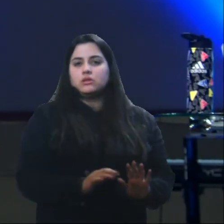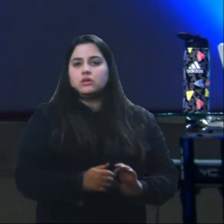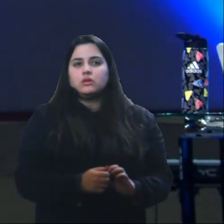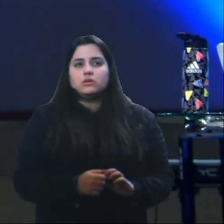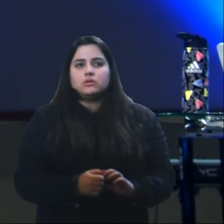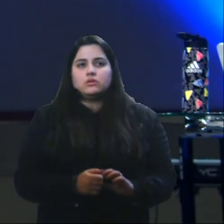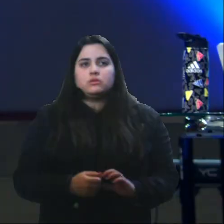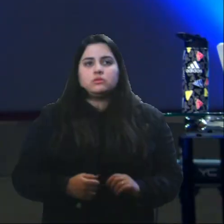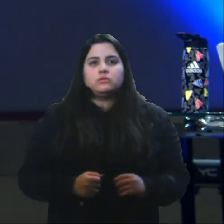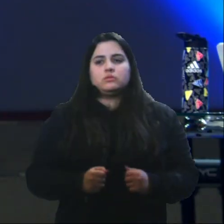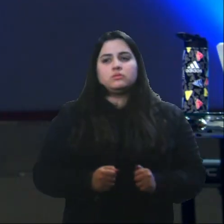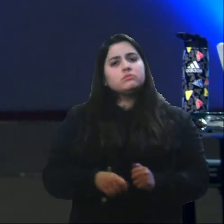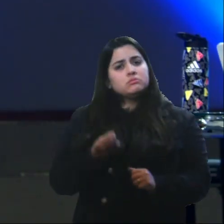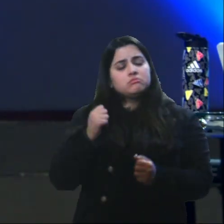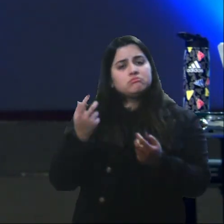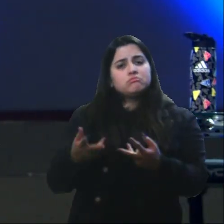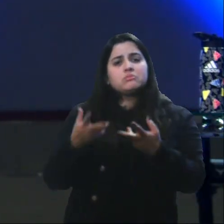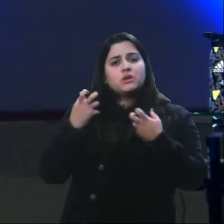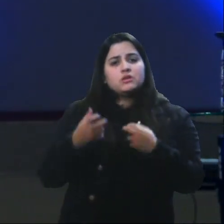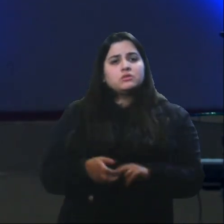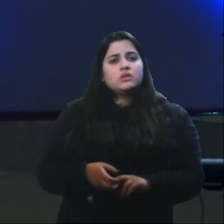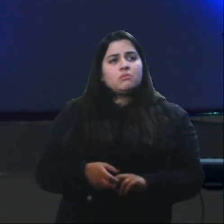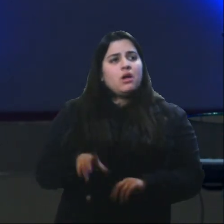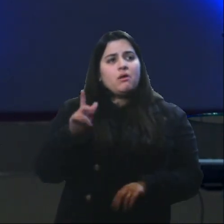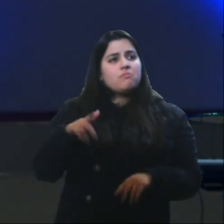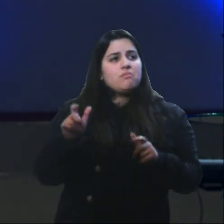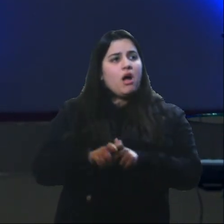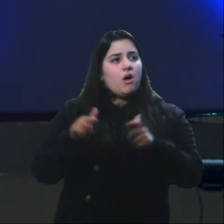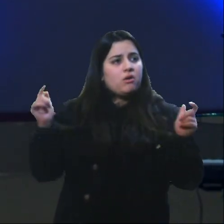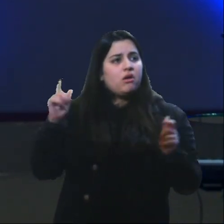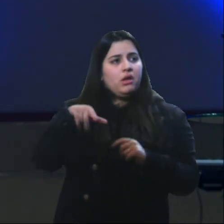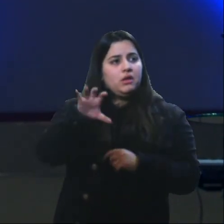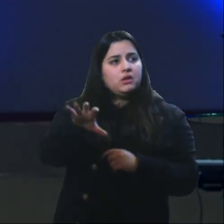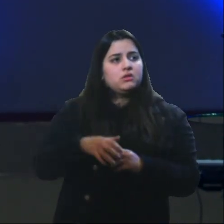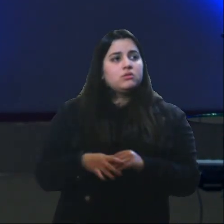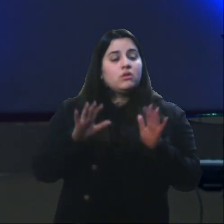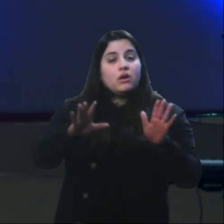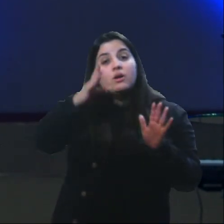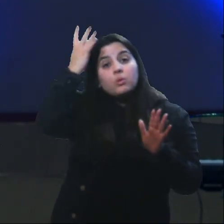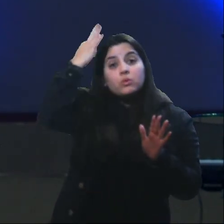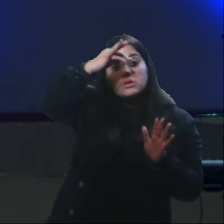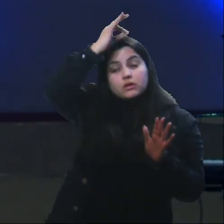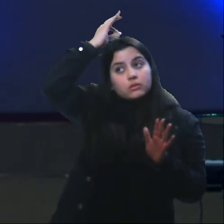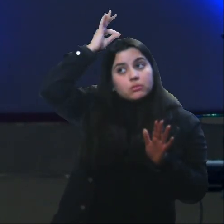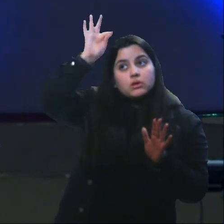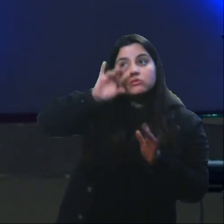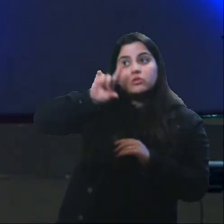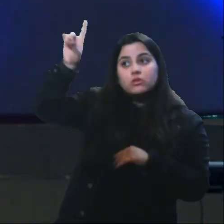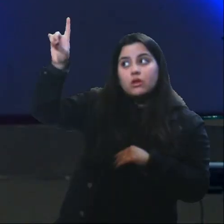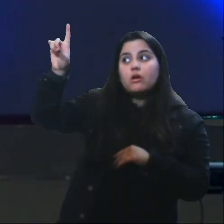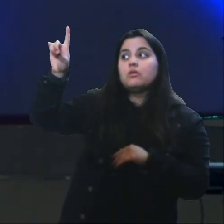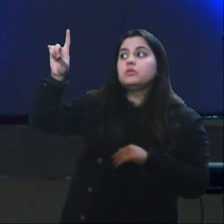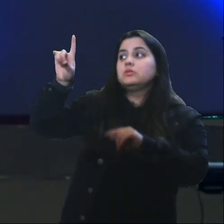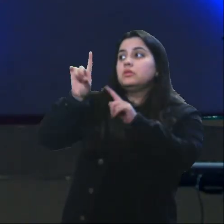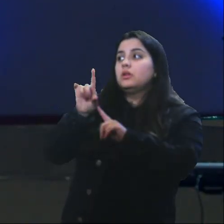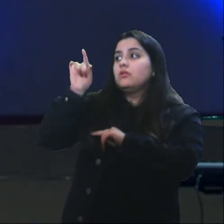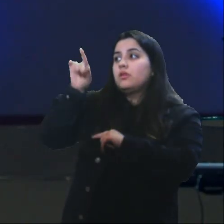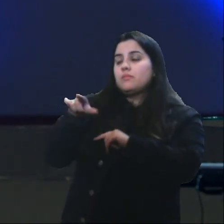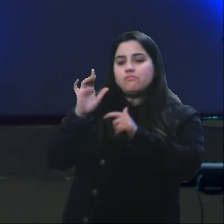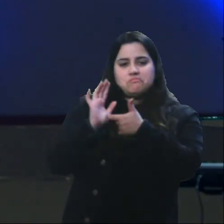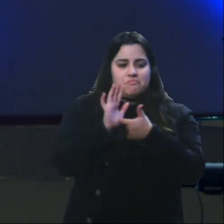Pode prestar atenção. A maioria das vezes que o Espírito de Deus se mostra para